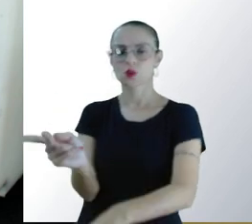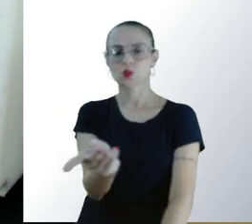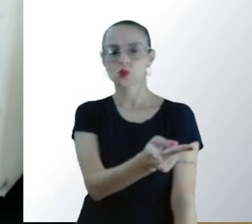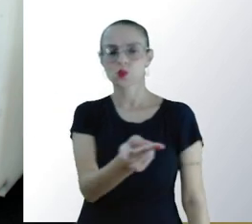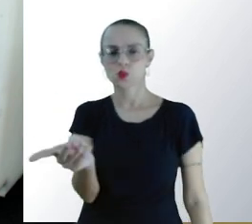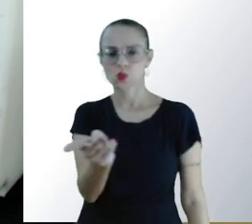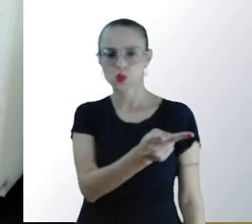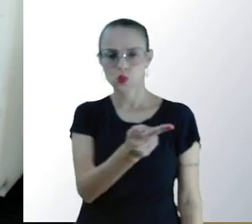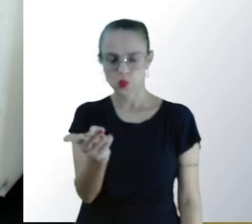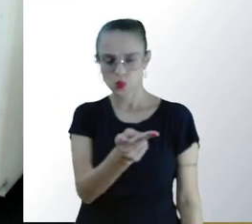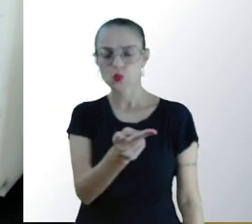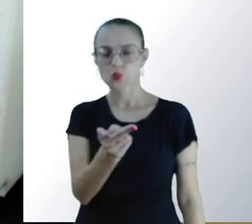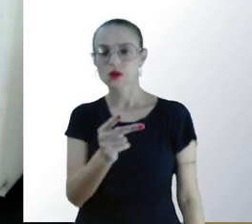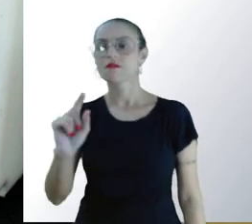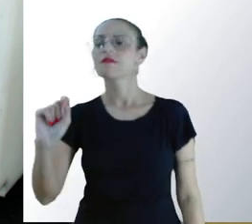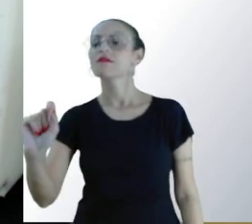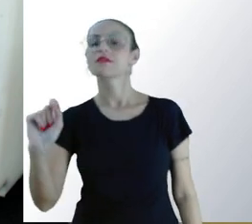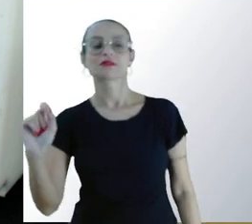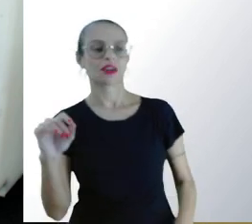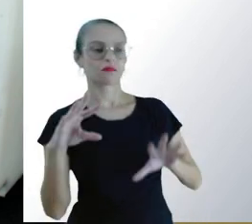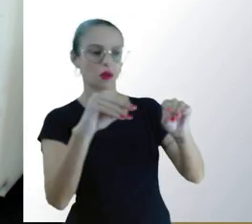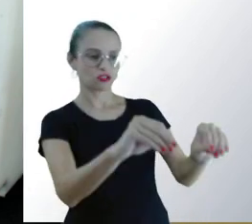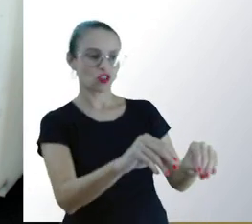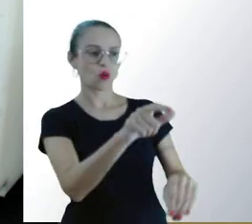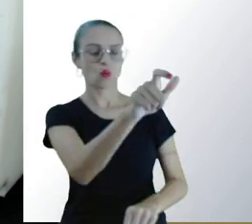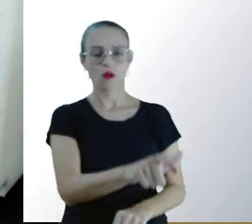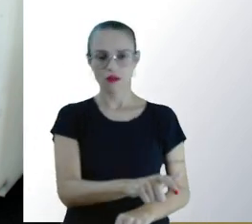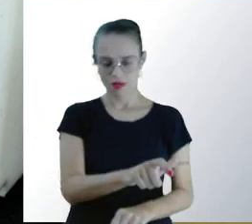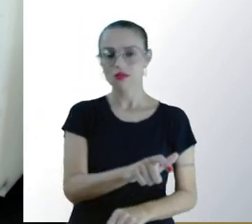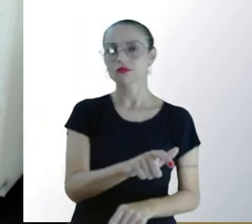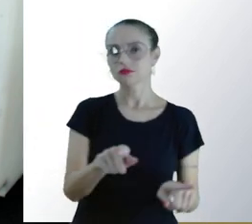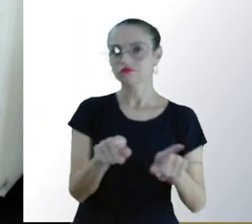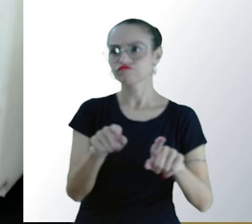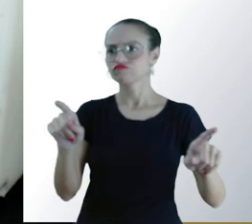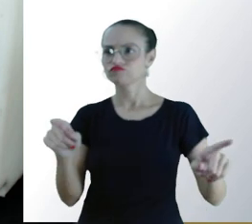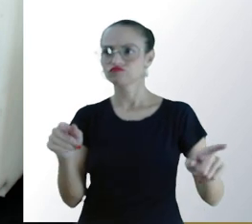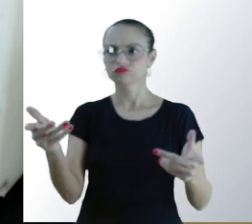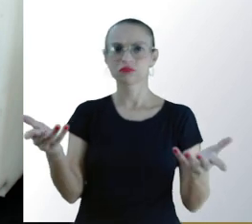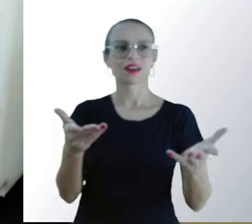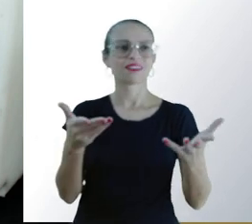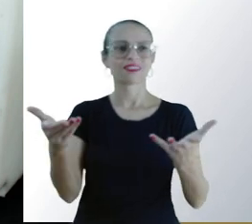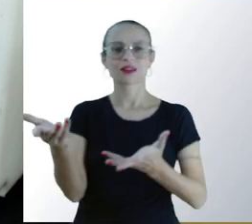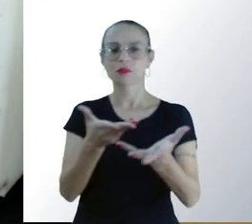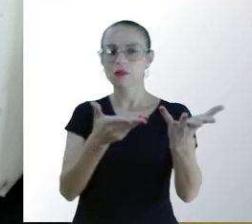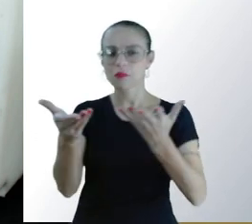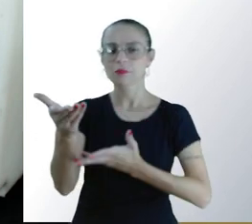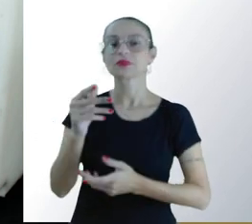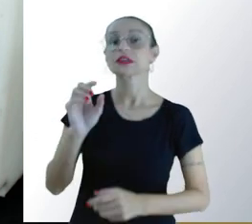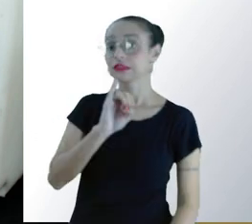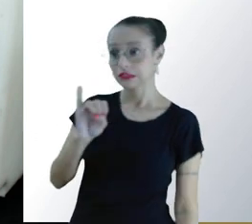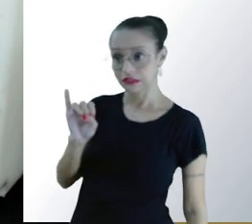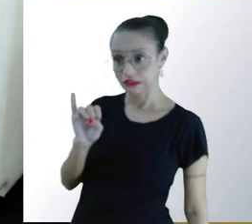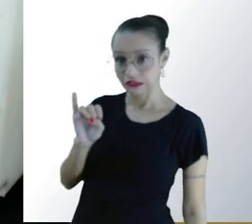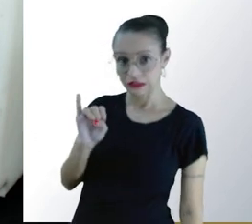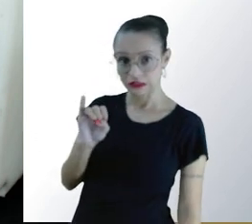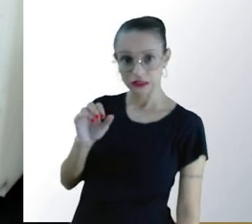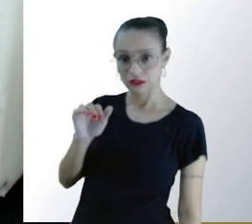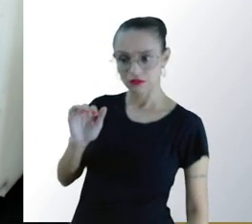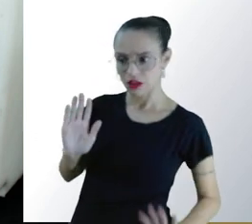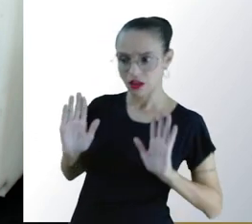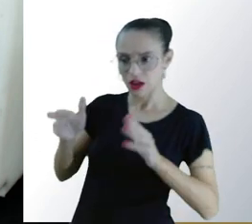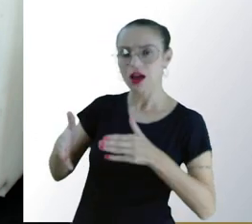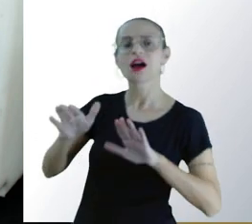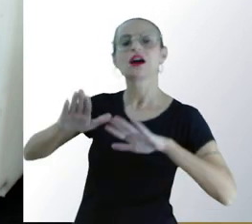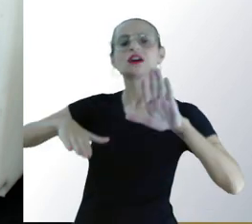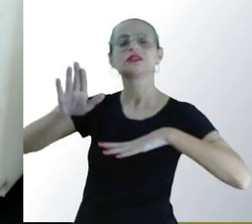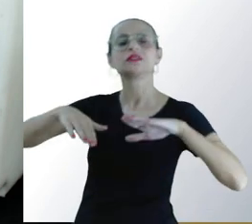os dois, tanto a vítima quanto o infrator. Não tentar mediar o conflito ali na frente, se não for especialista nisso, porque claro que às